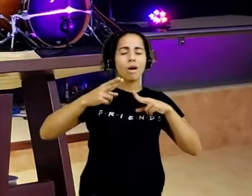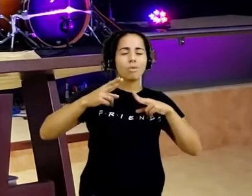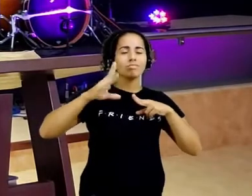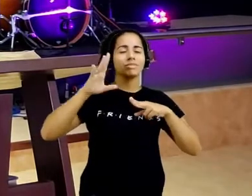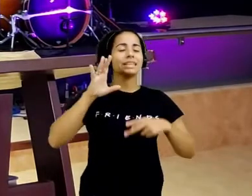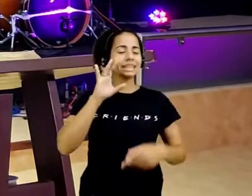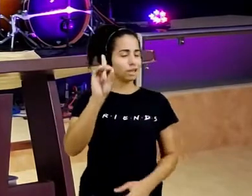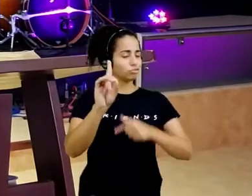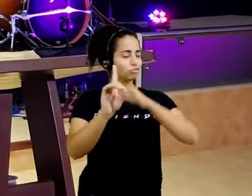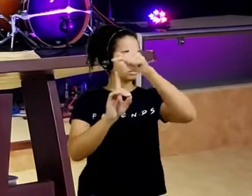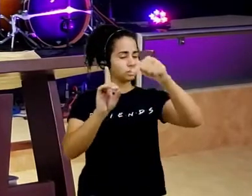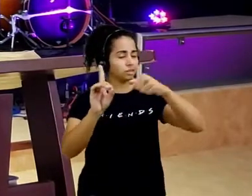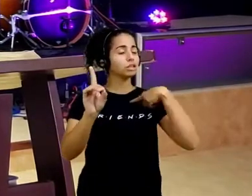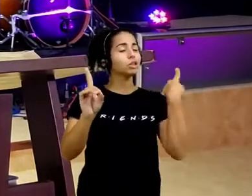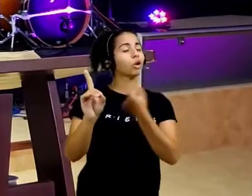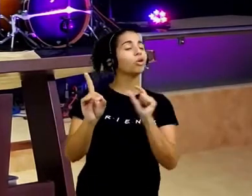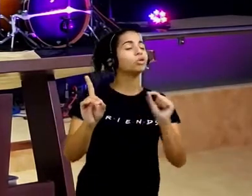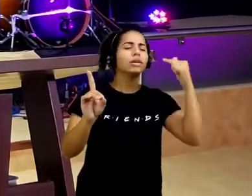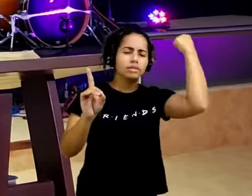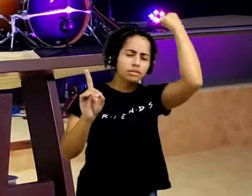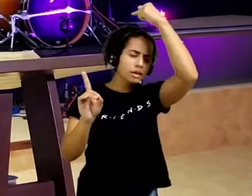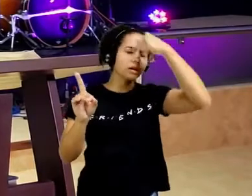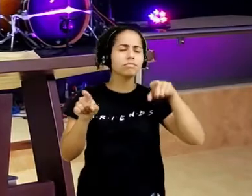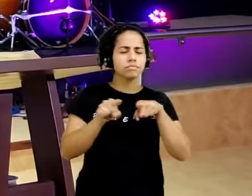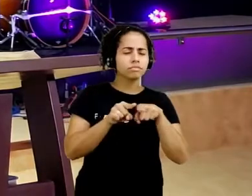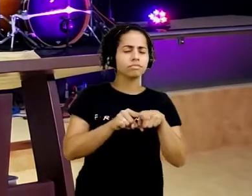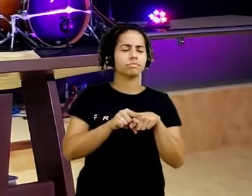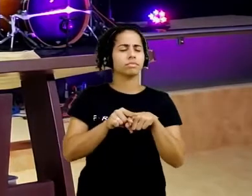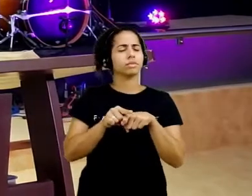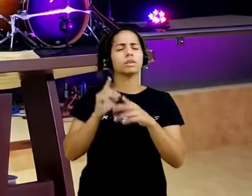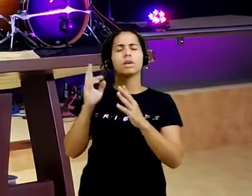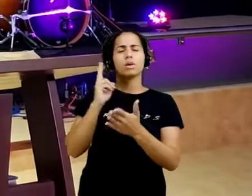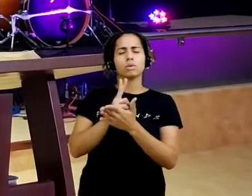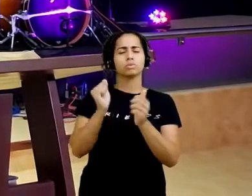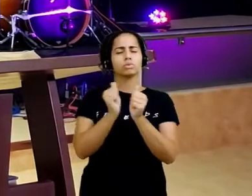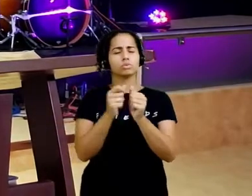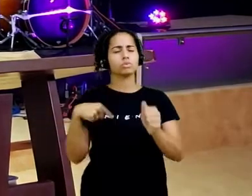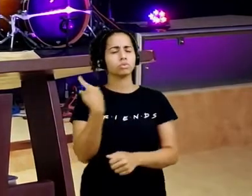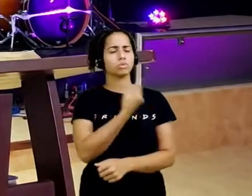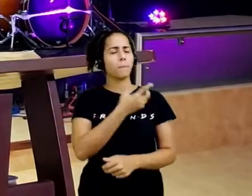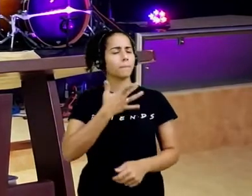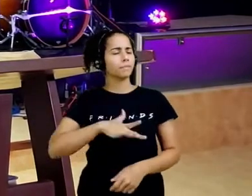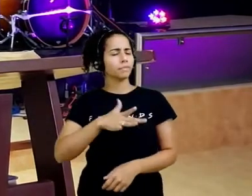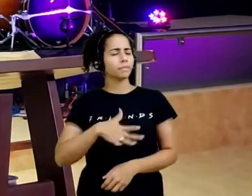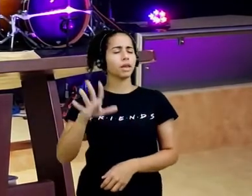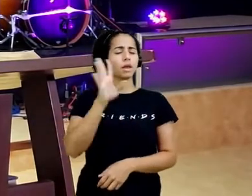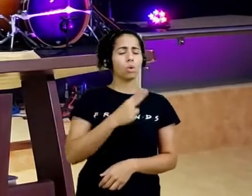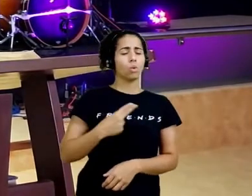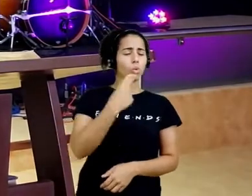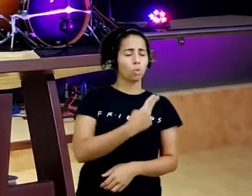santificar no Senhor, porque Tu és santo. Continua conosco, Pai, usa de misericórdia para comigo, meu Deus,